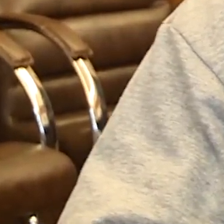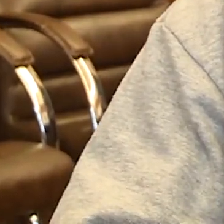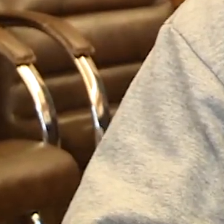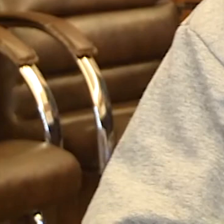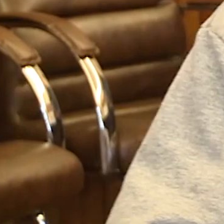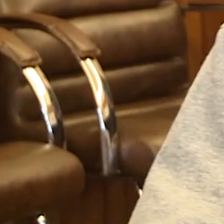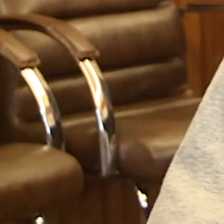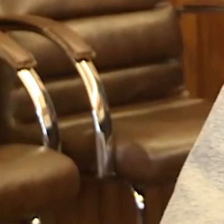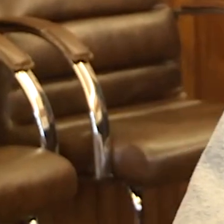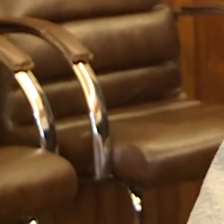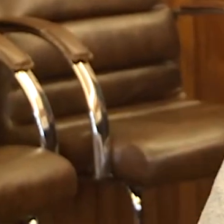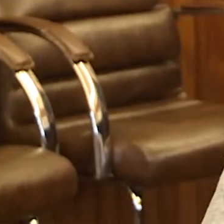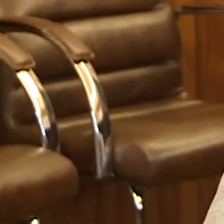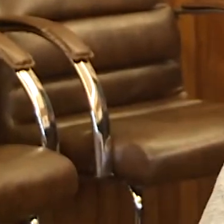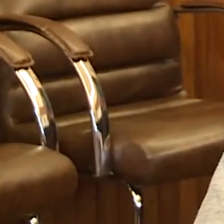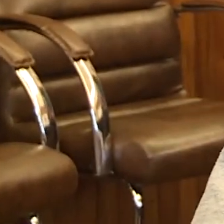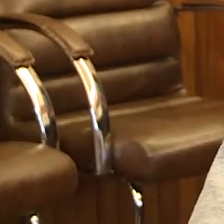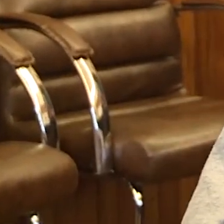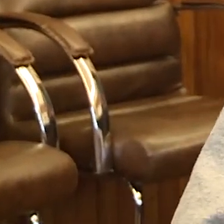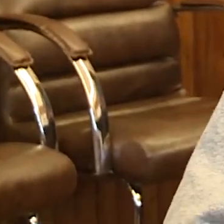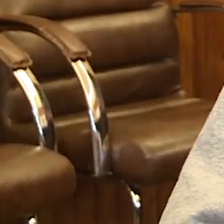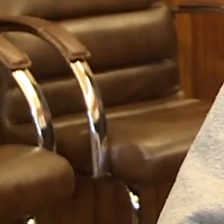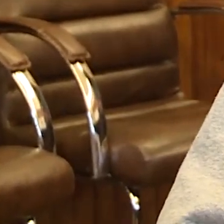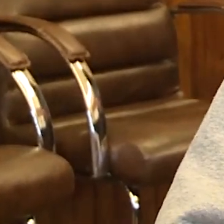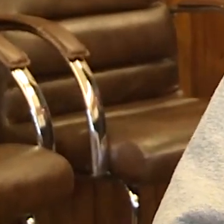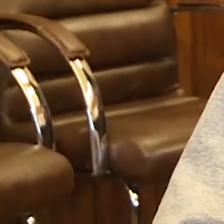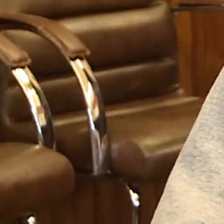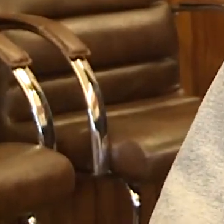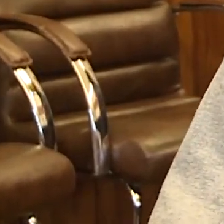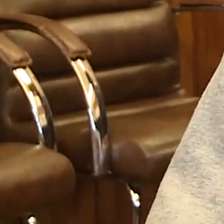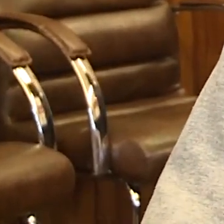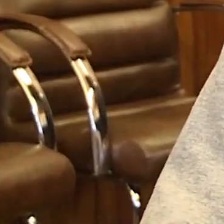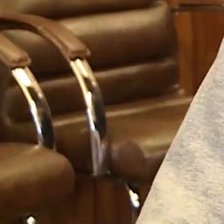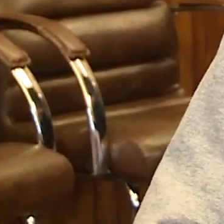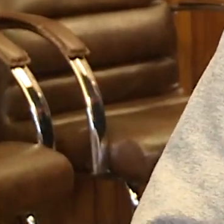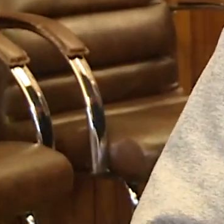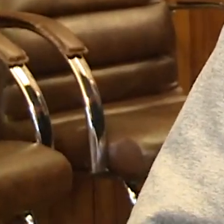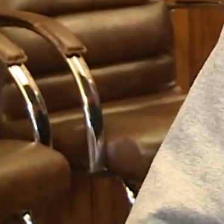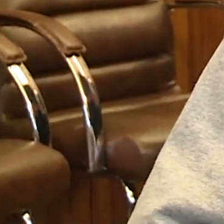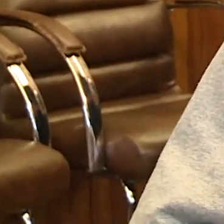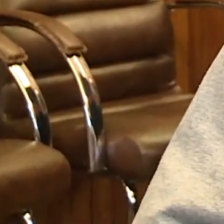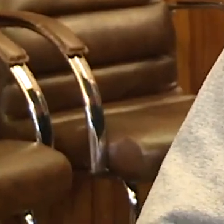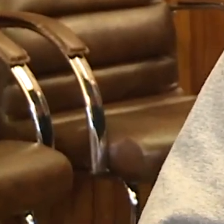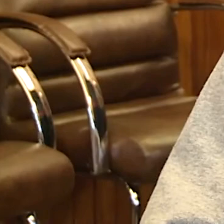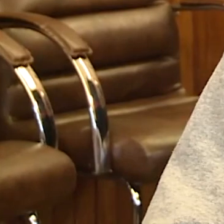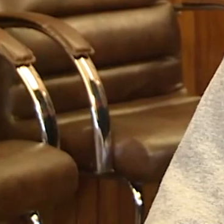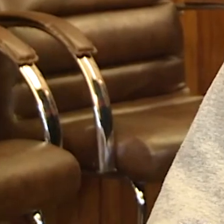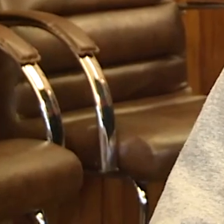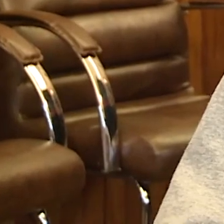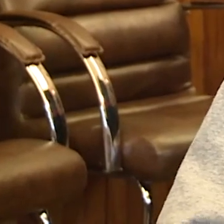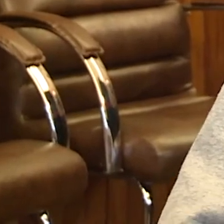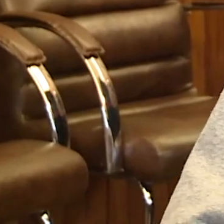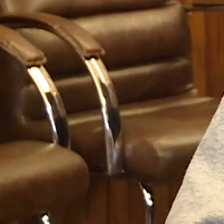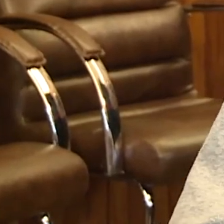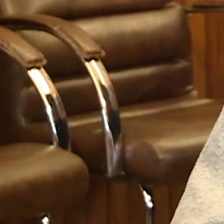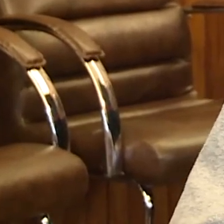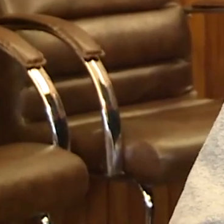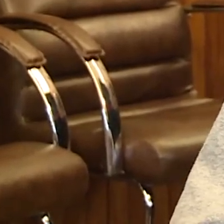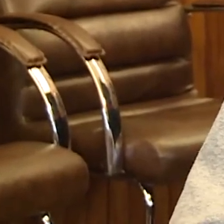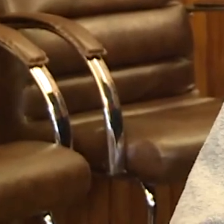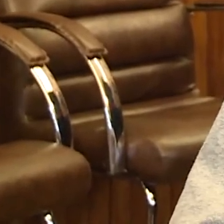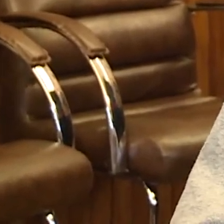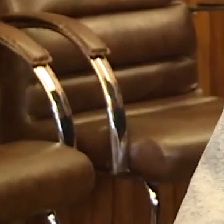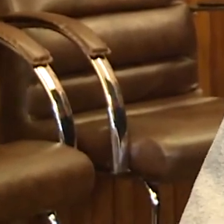ter um proposta de cinco meses para carência então cabe Nem a cada servir E aí fazer essa renegociação